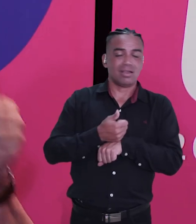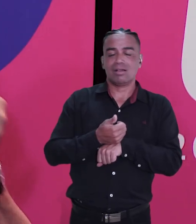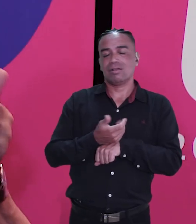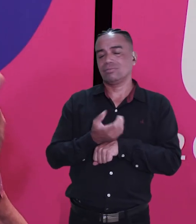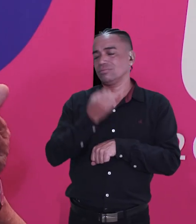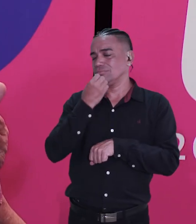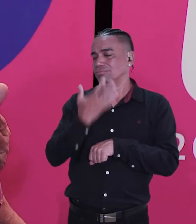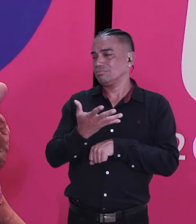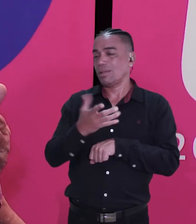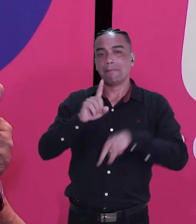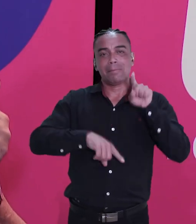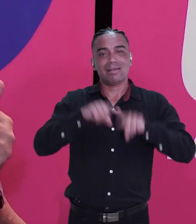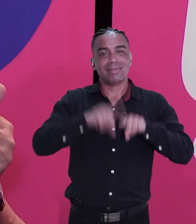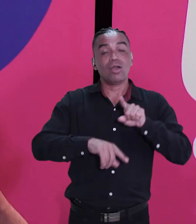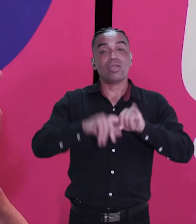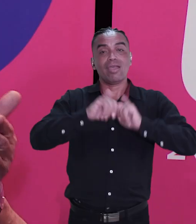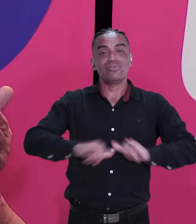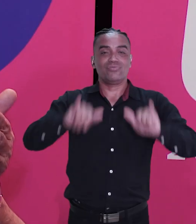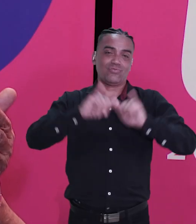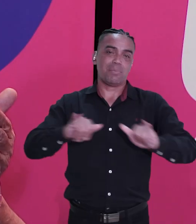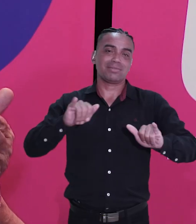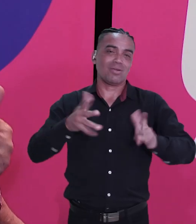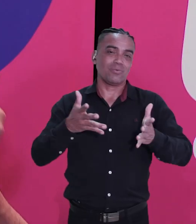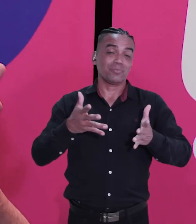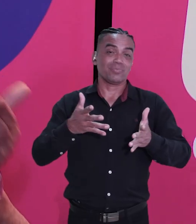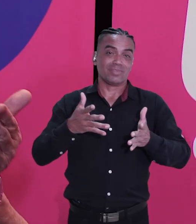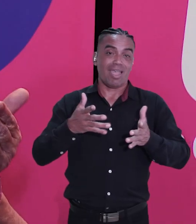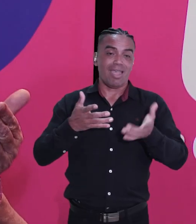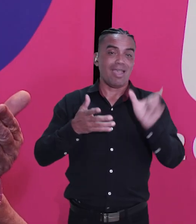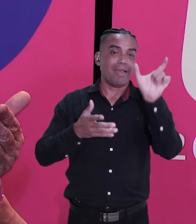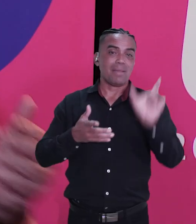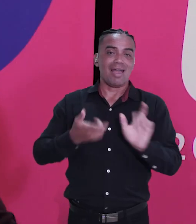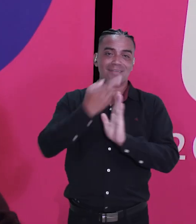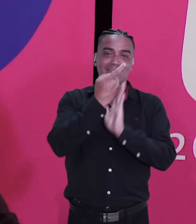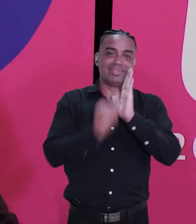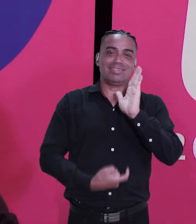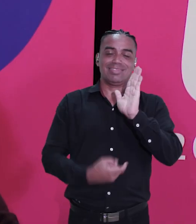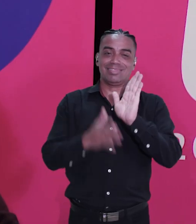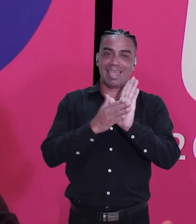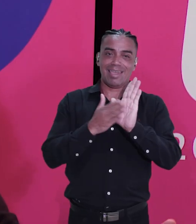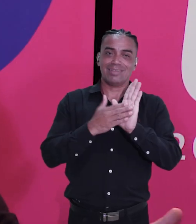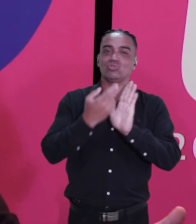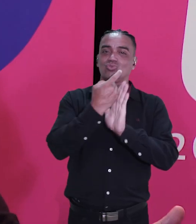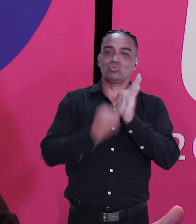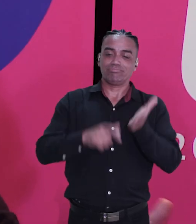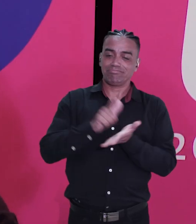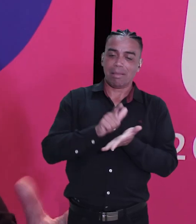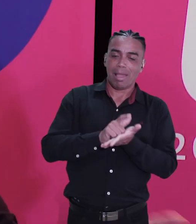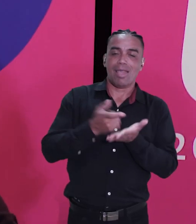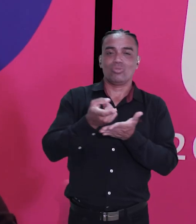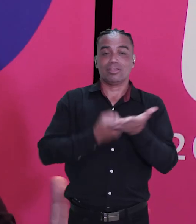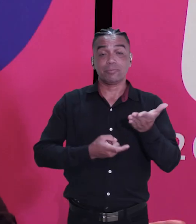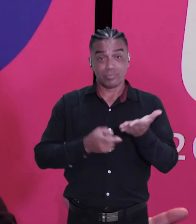com a mesmíssima matéria-prima, que é a informação, né? E a palavra, né? E o fato de que